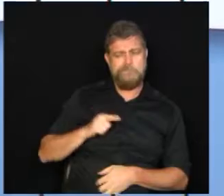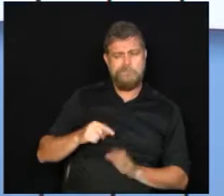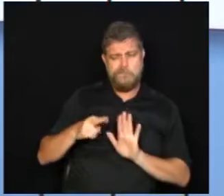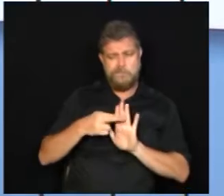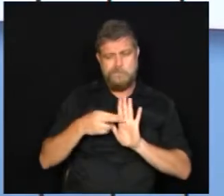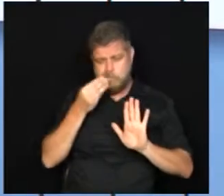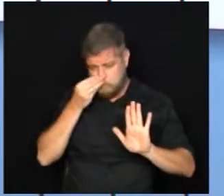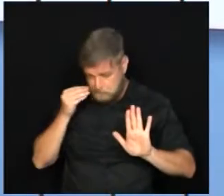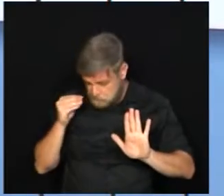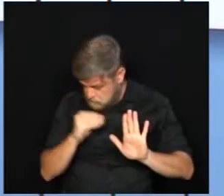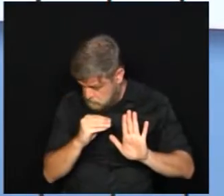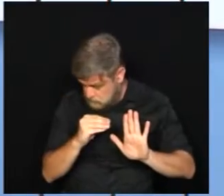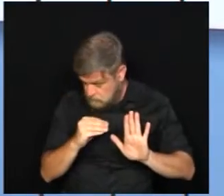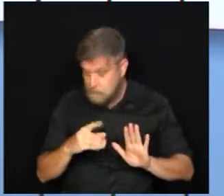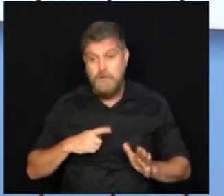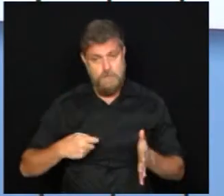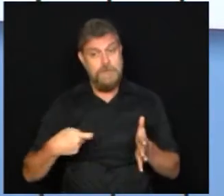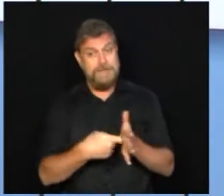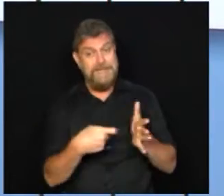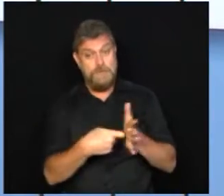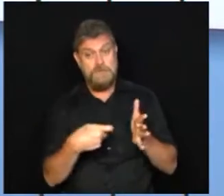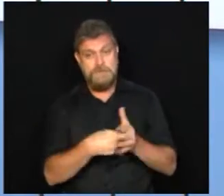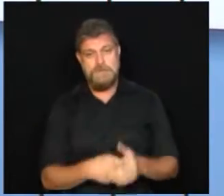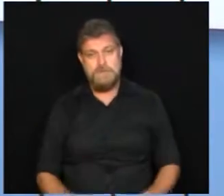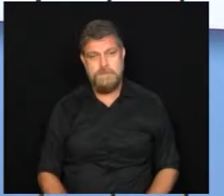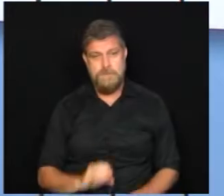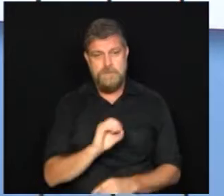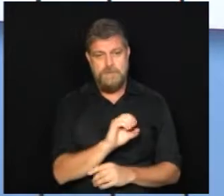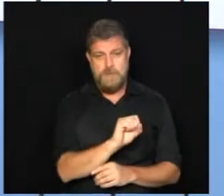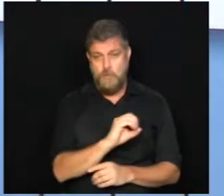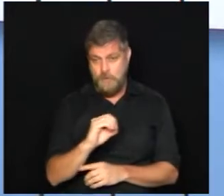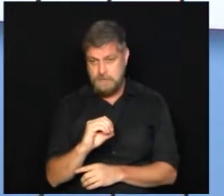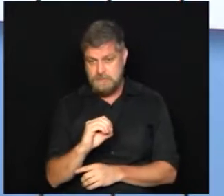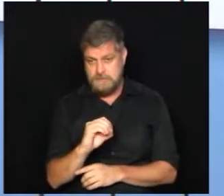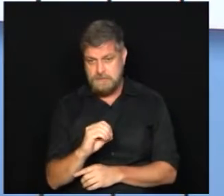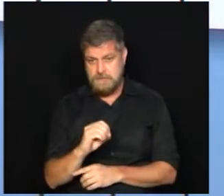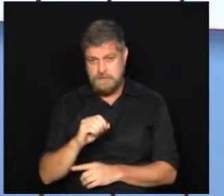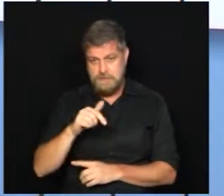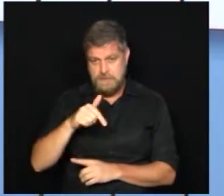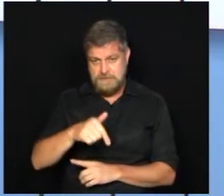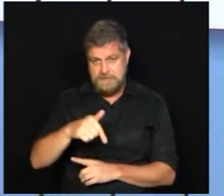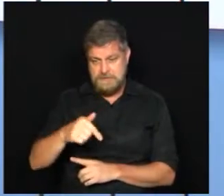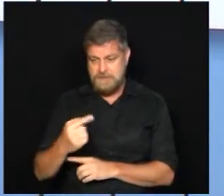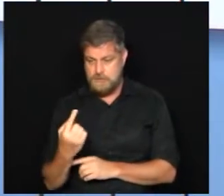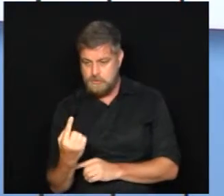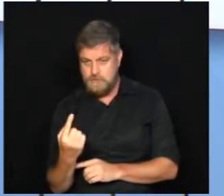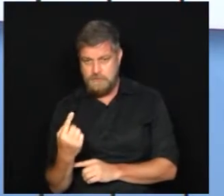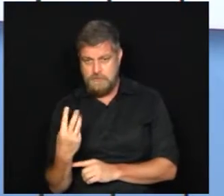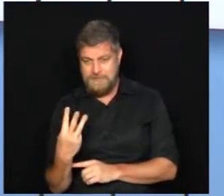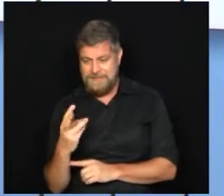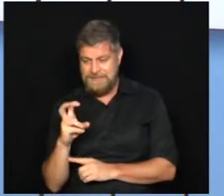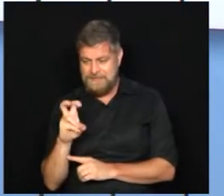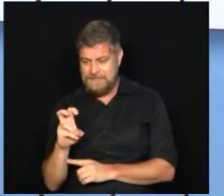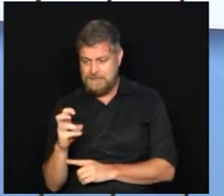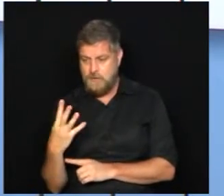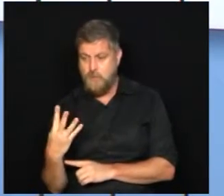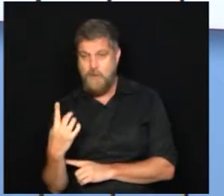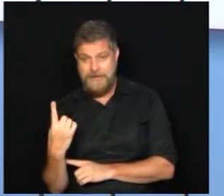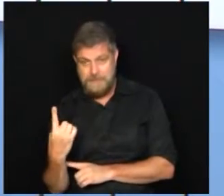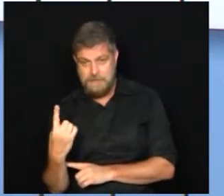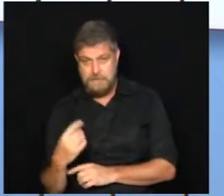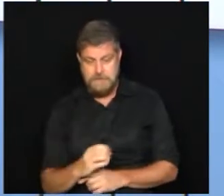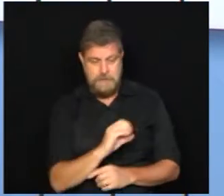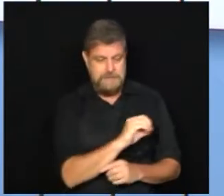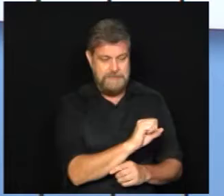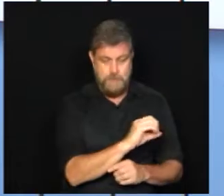descumprimento da determinação é o 0800 771 3541